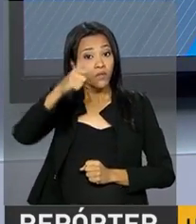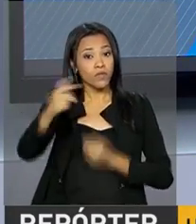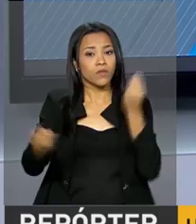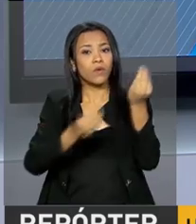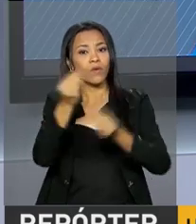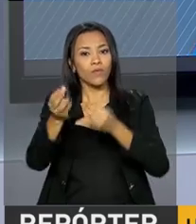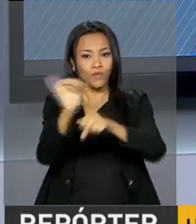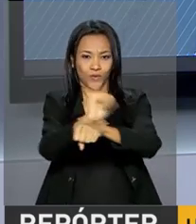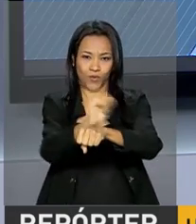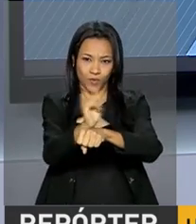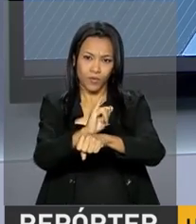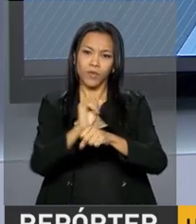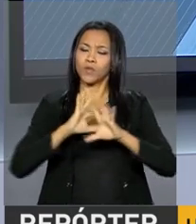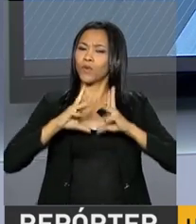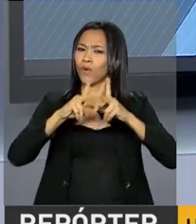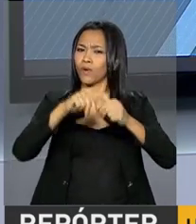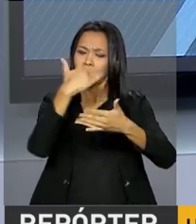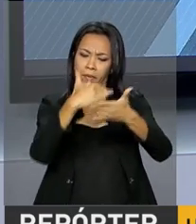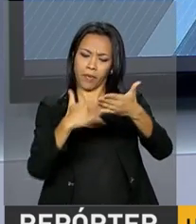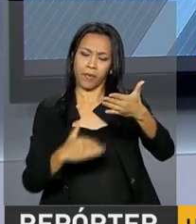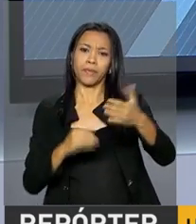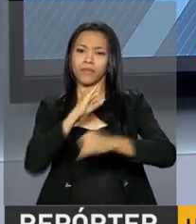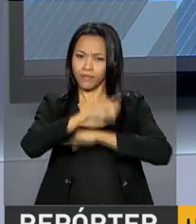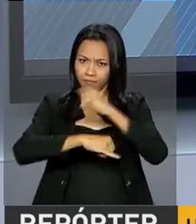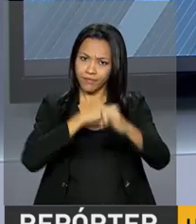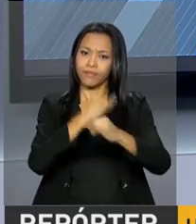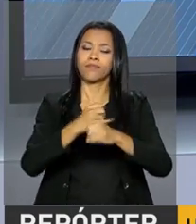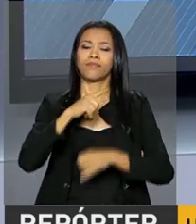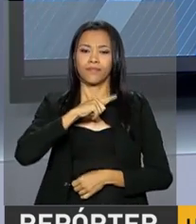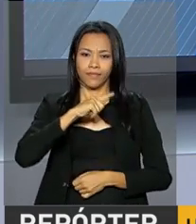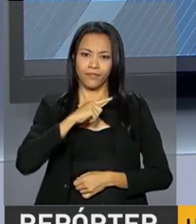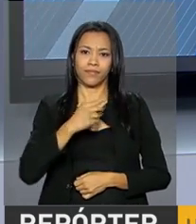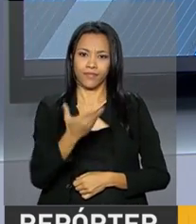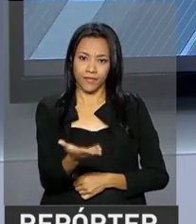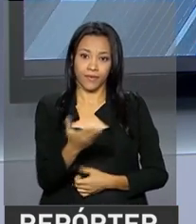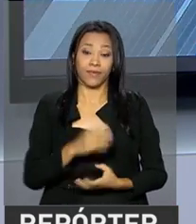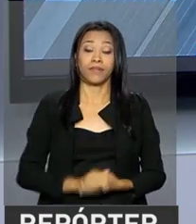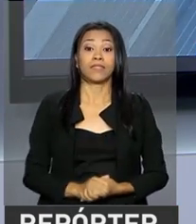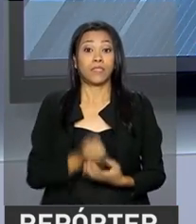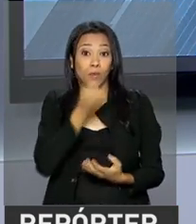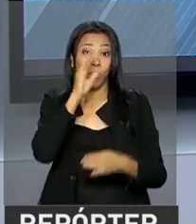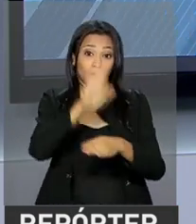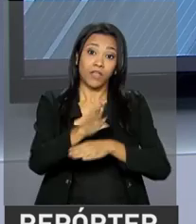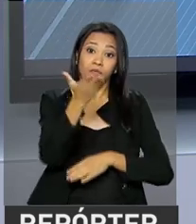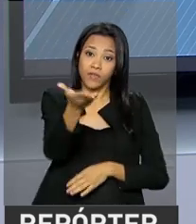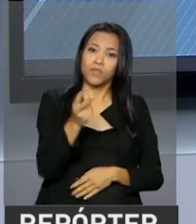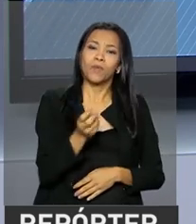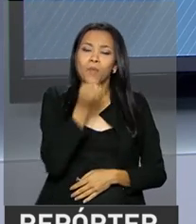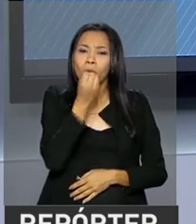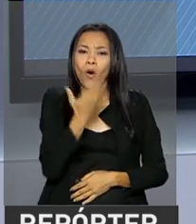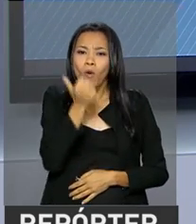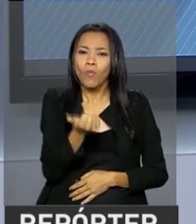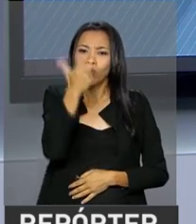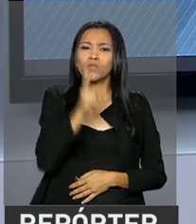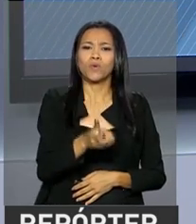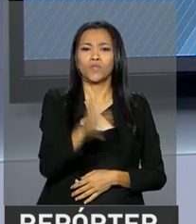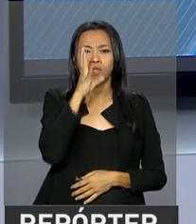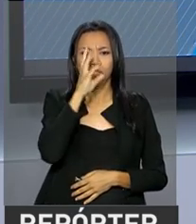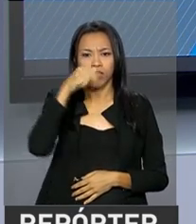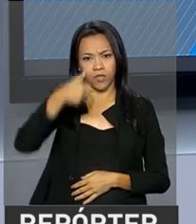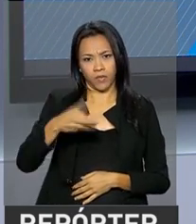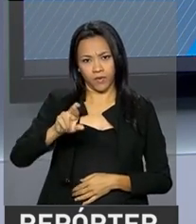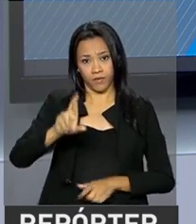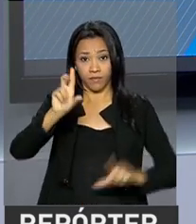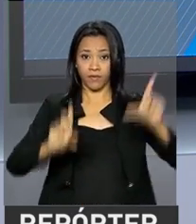reportagens no YouTube toda a programação também está na nossa página na internet Uma boa tarde para você um bom almoço e continue com a gente aqui